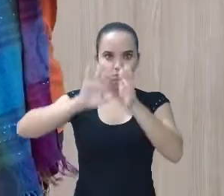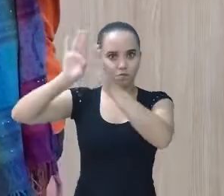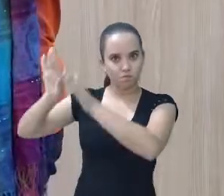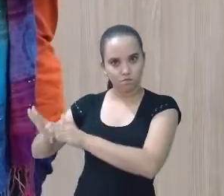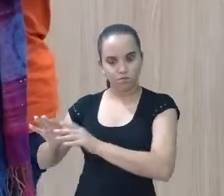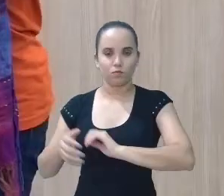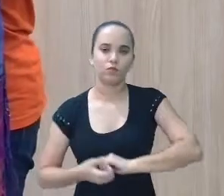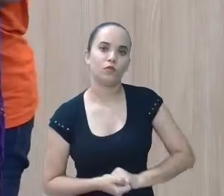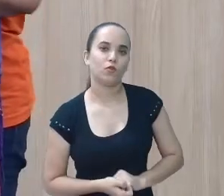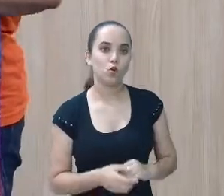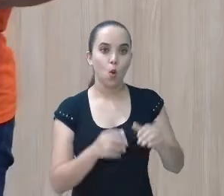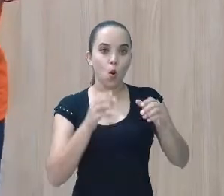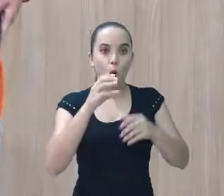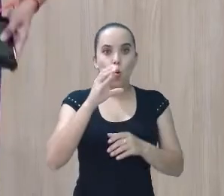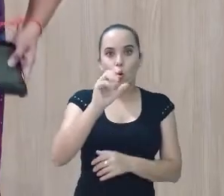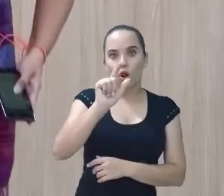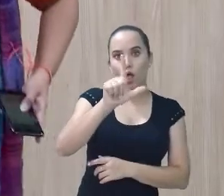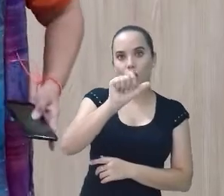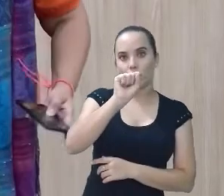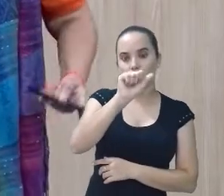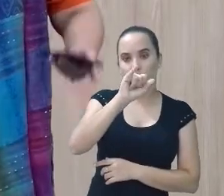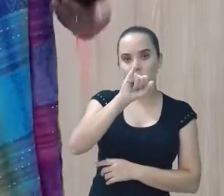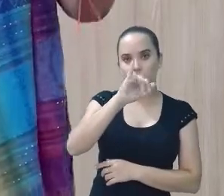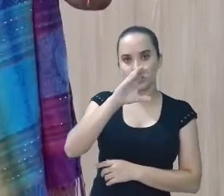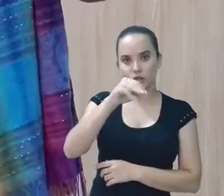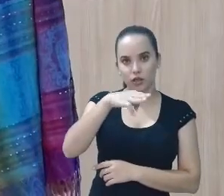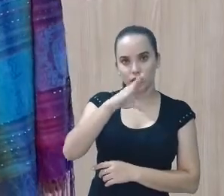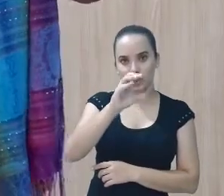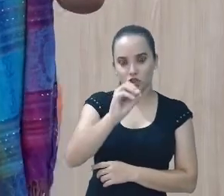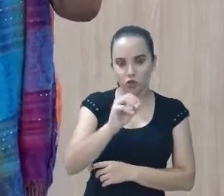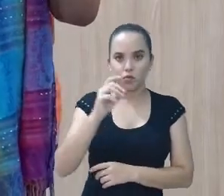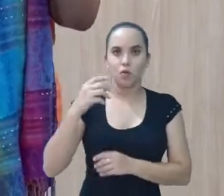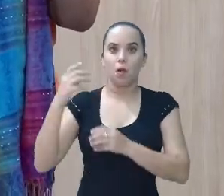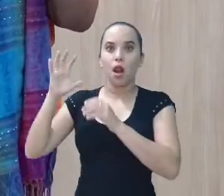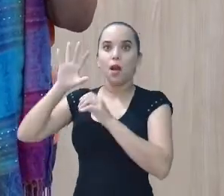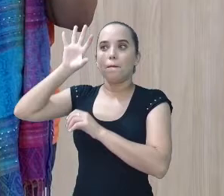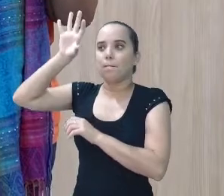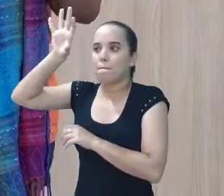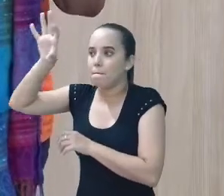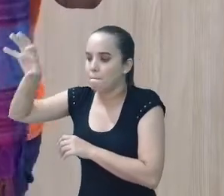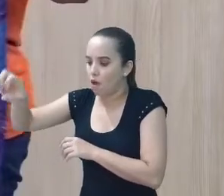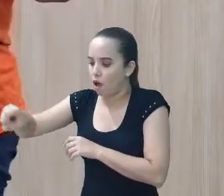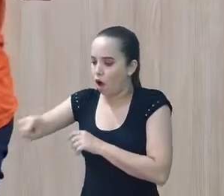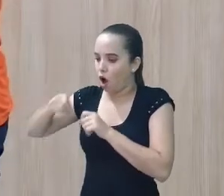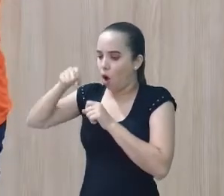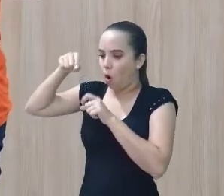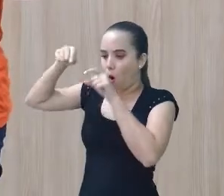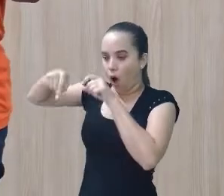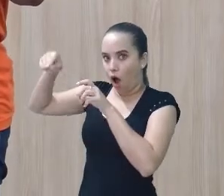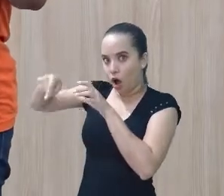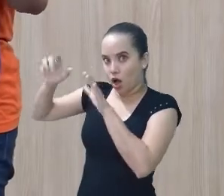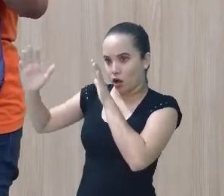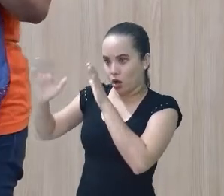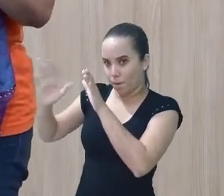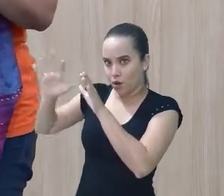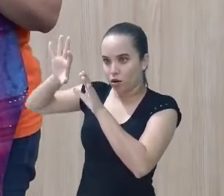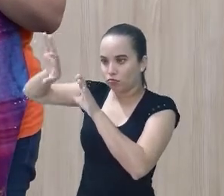O classicismo, ele trouxe a estética, e